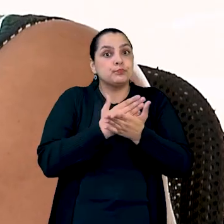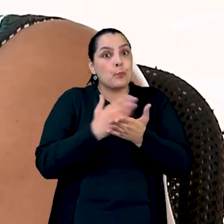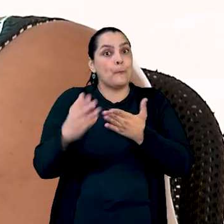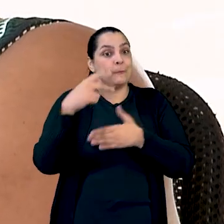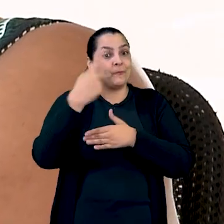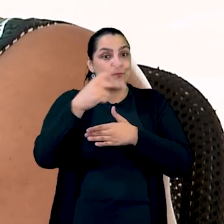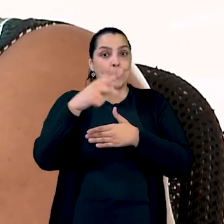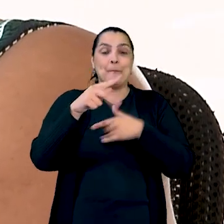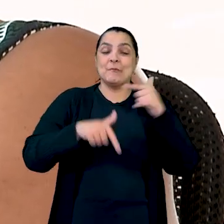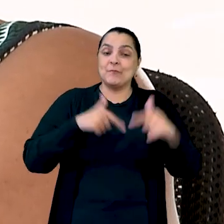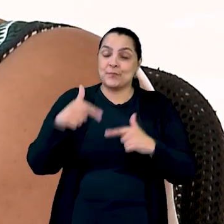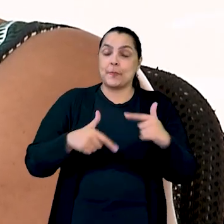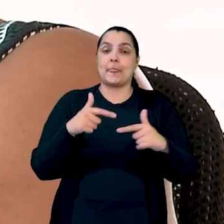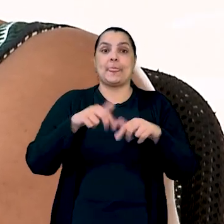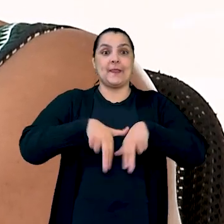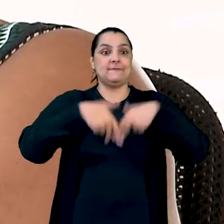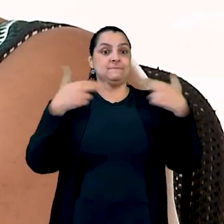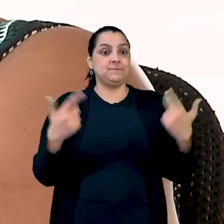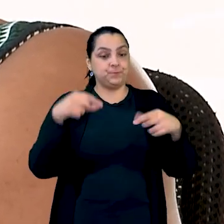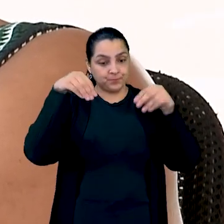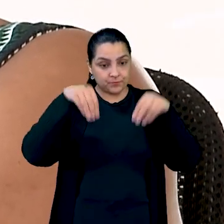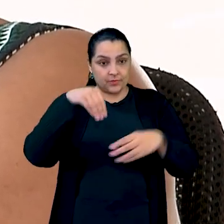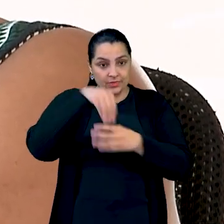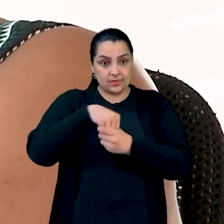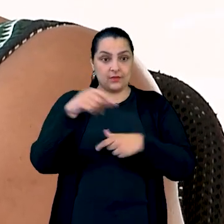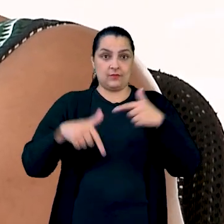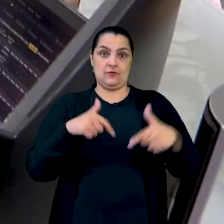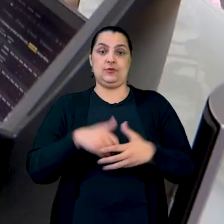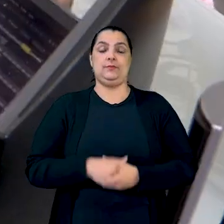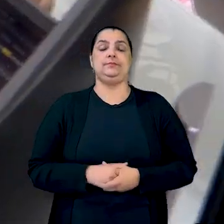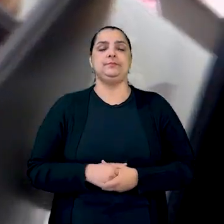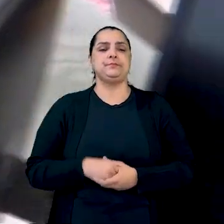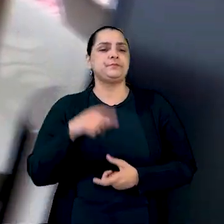a partir desse trabalho de diversidade dentro aqui da